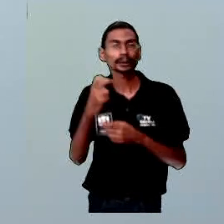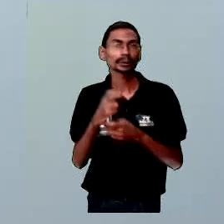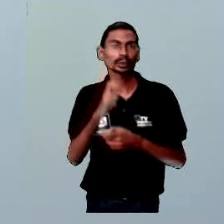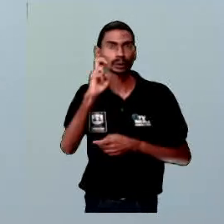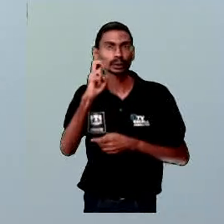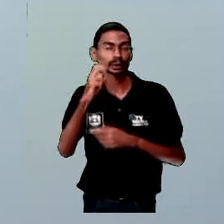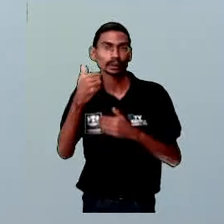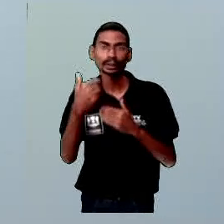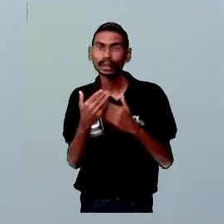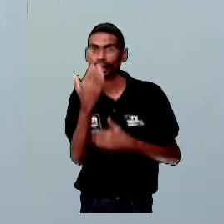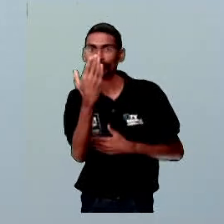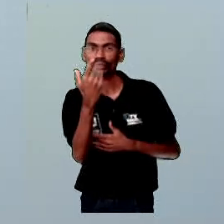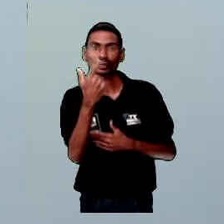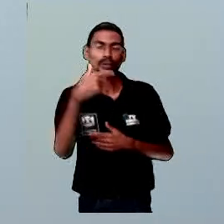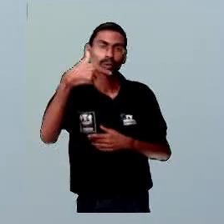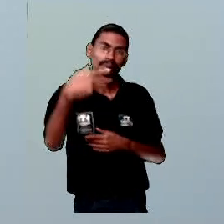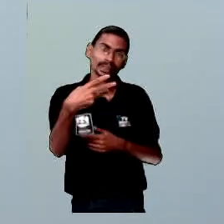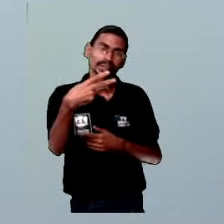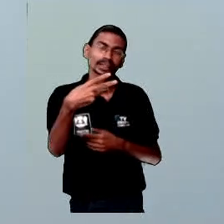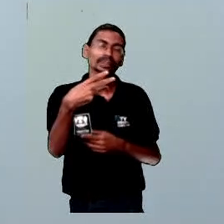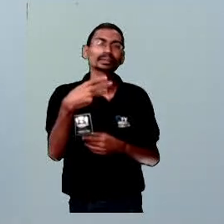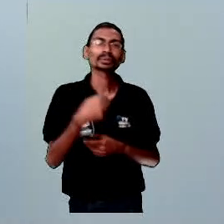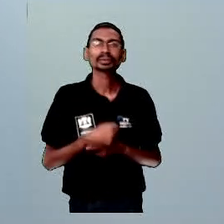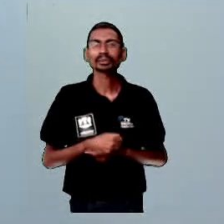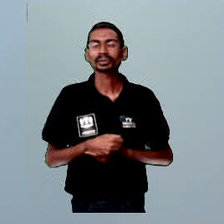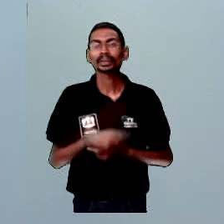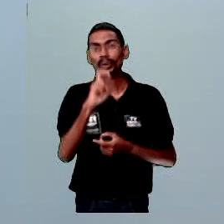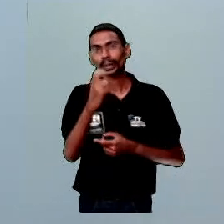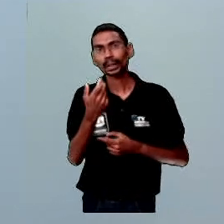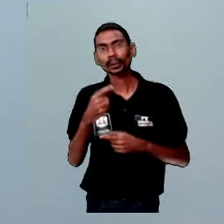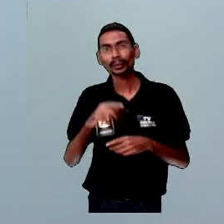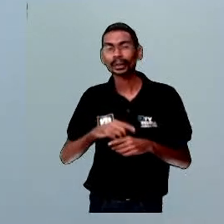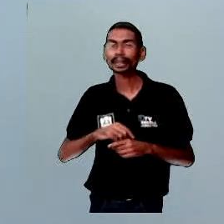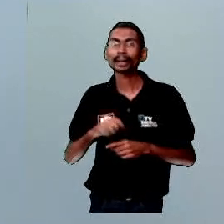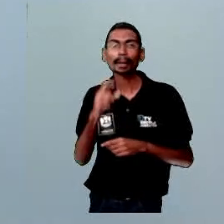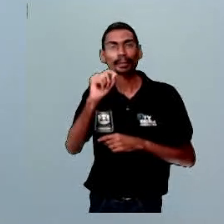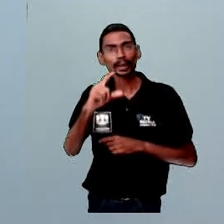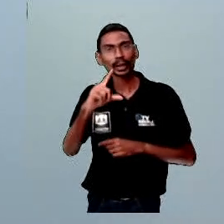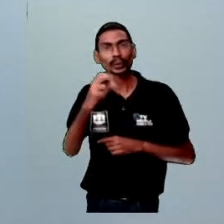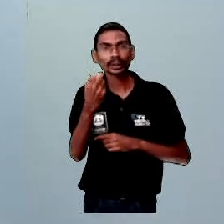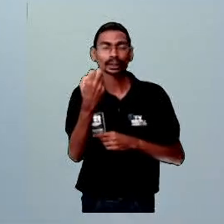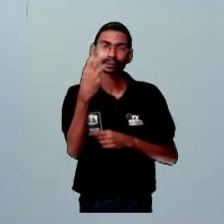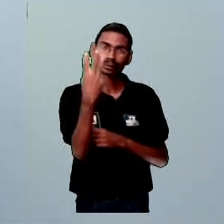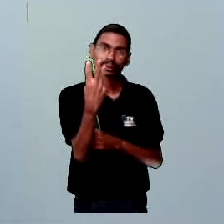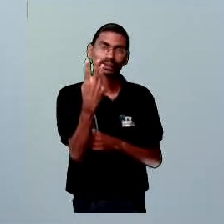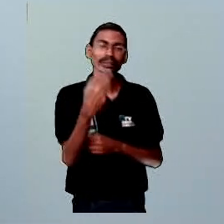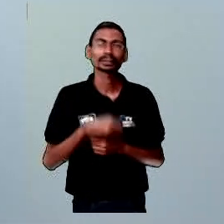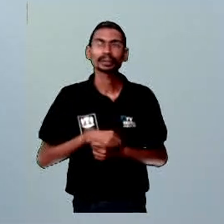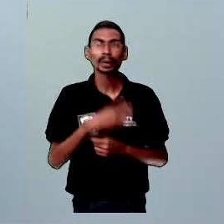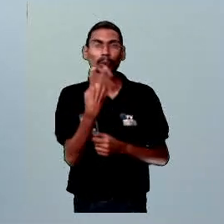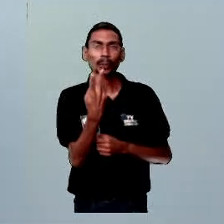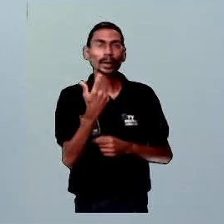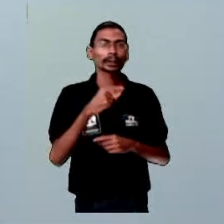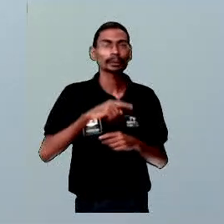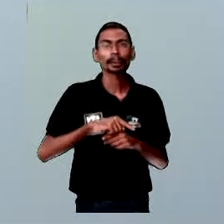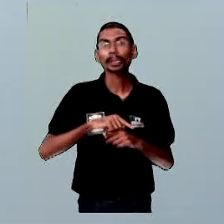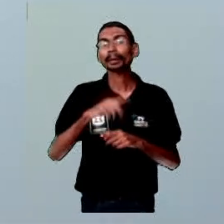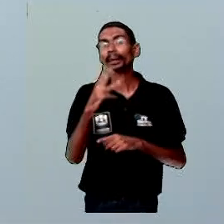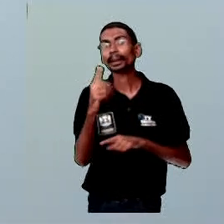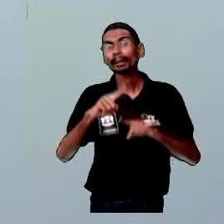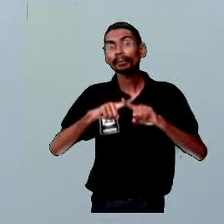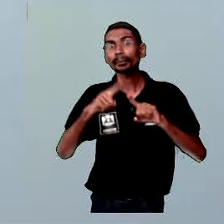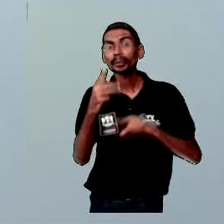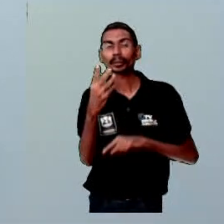3. Então, o 5 é maior do que o 3. A gente tem outro exemplo. 4 é menor do que 7. Ó, o 4